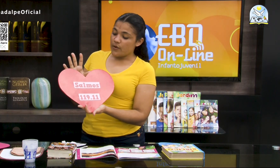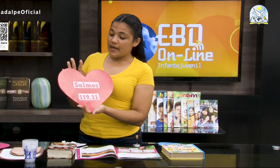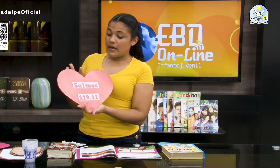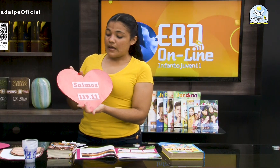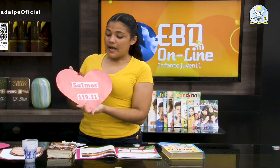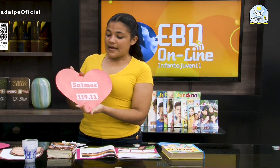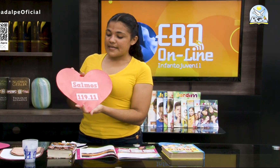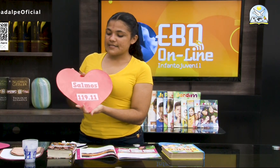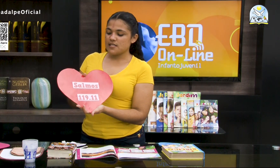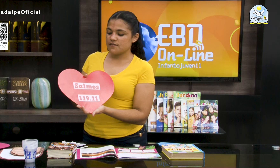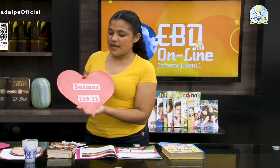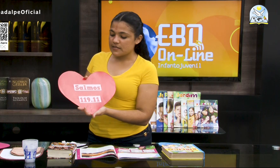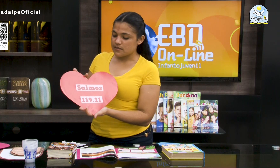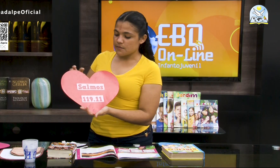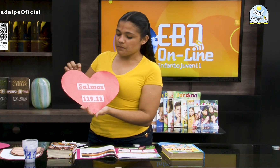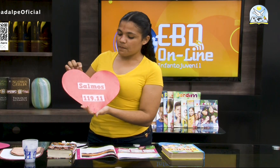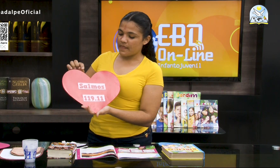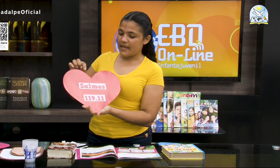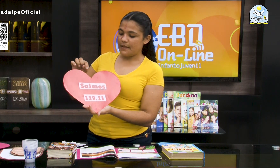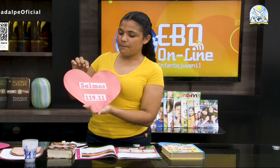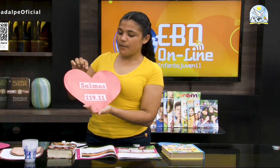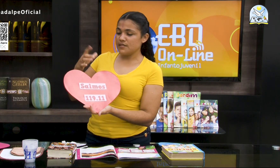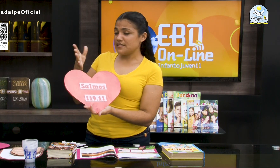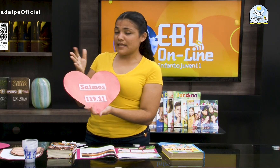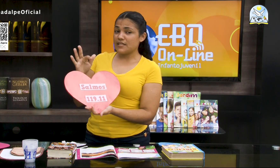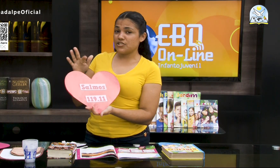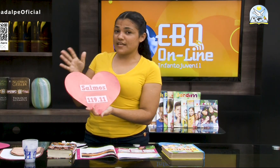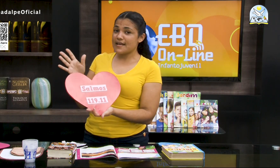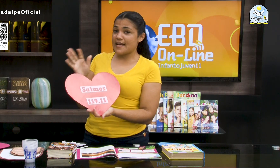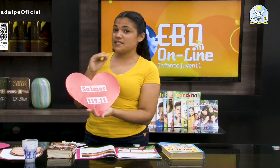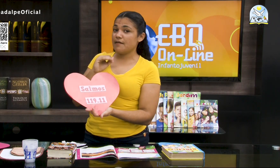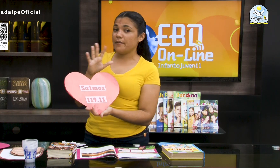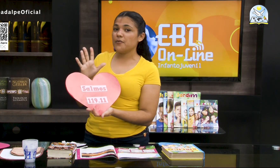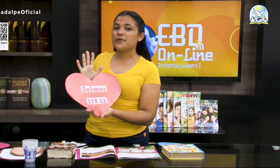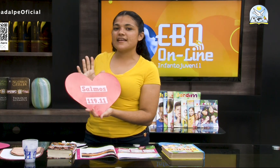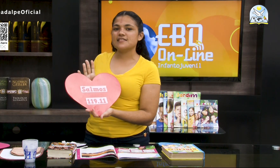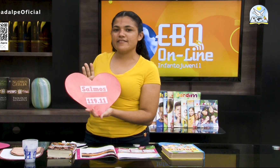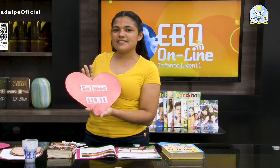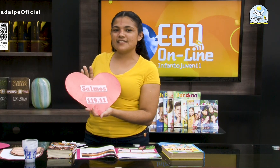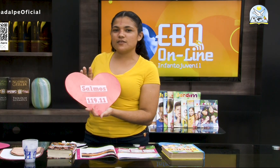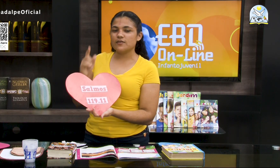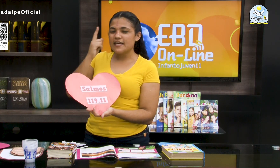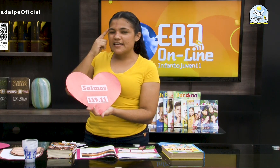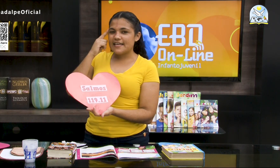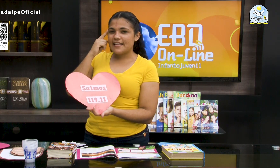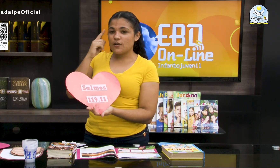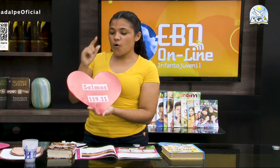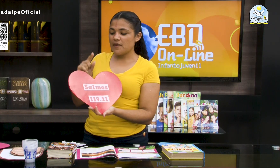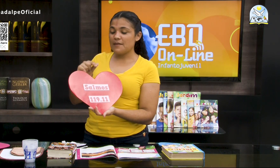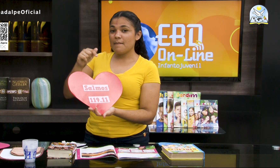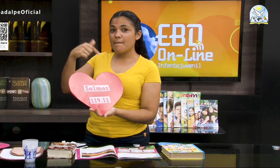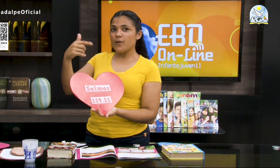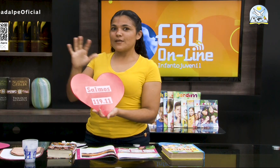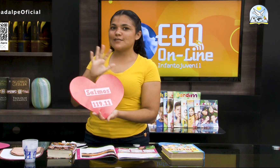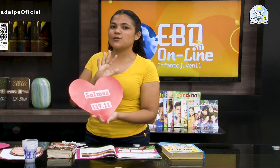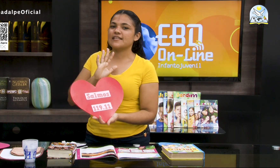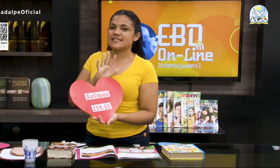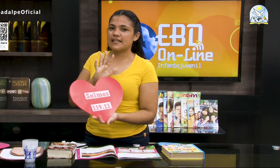quê? Porque a criança, às vezes, ela pode ser que ela chegue em casa e vai procurar esse versículo. E ele, como